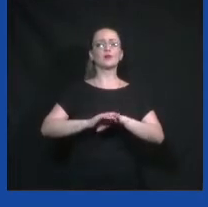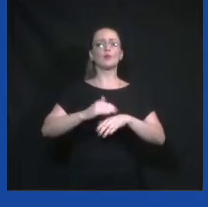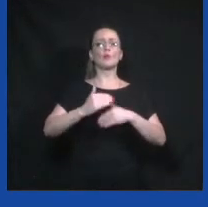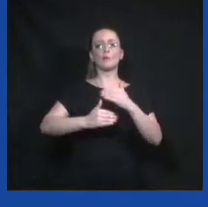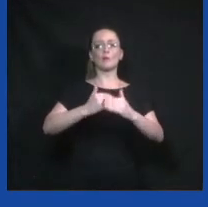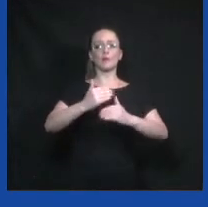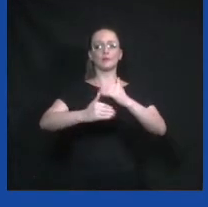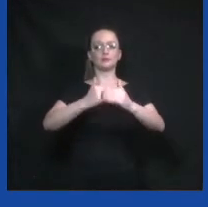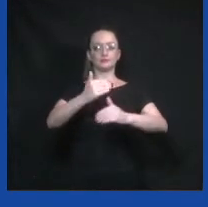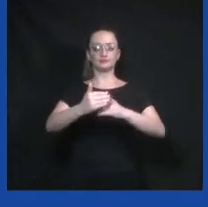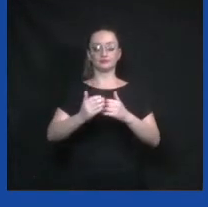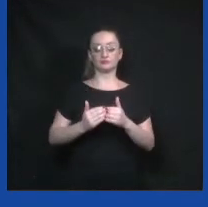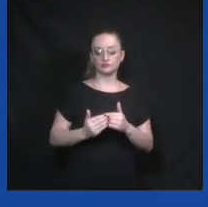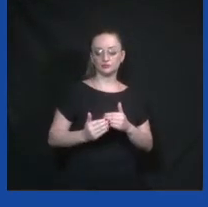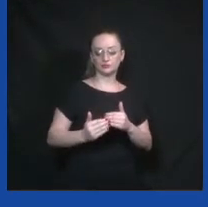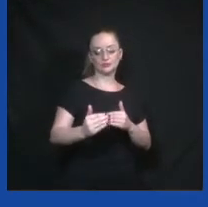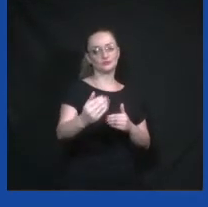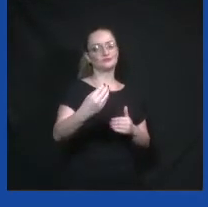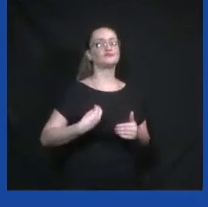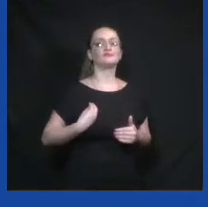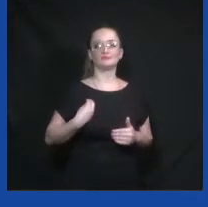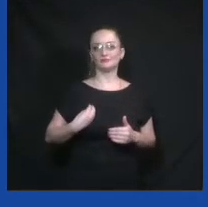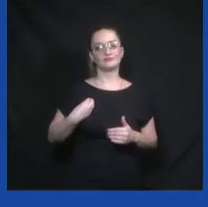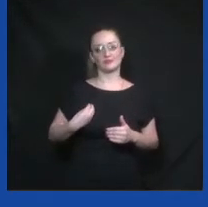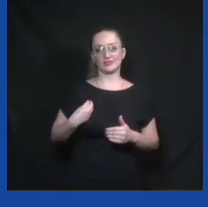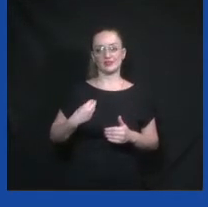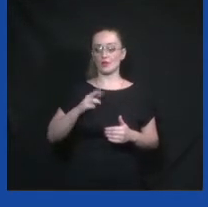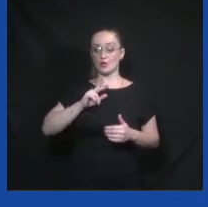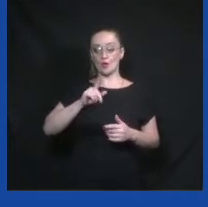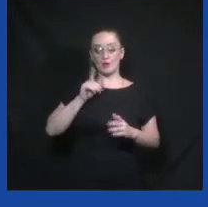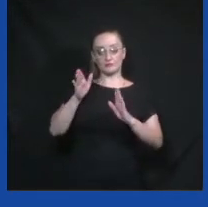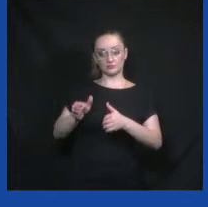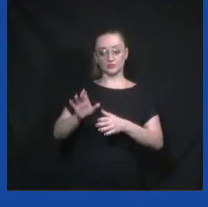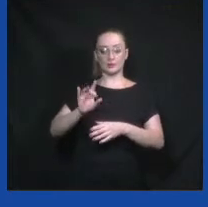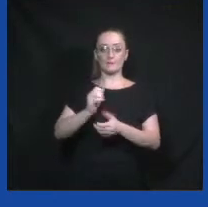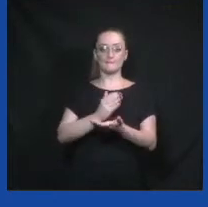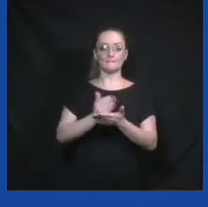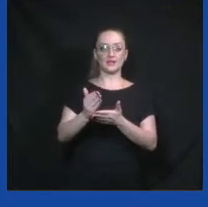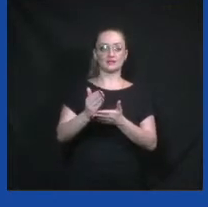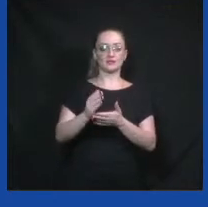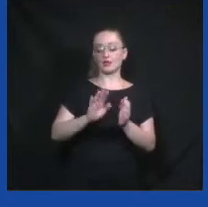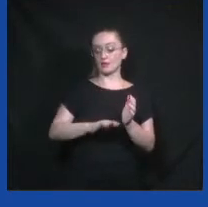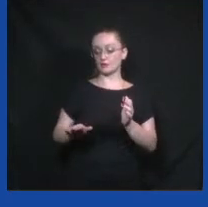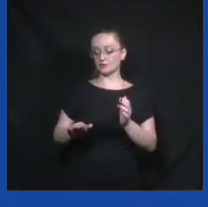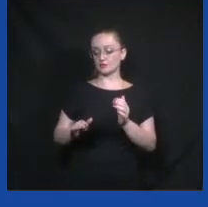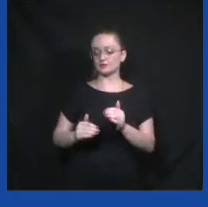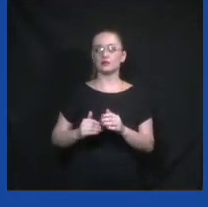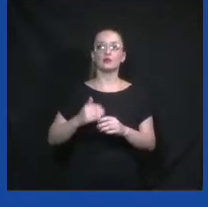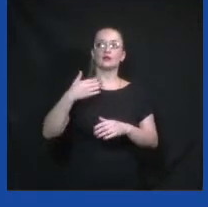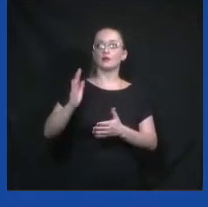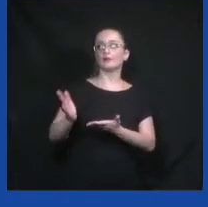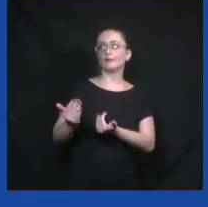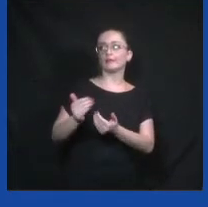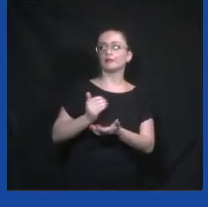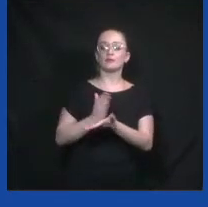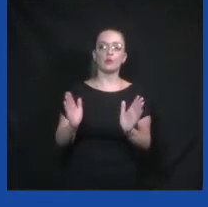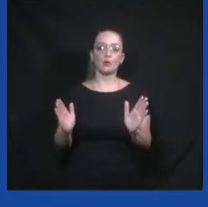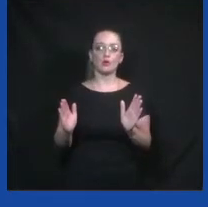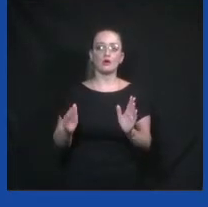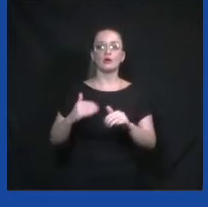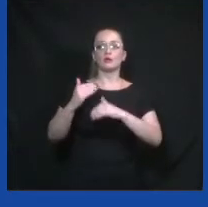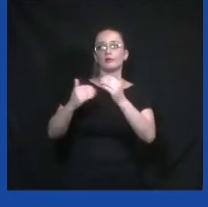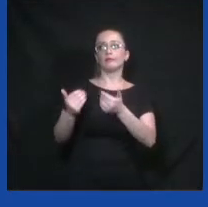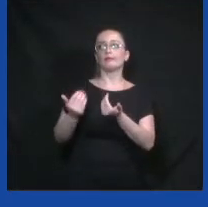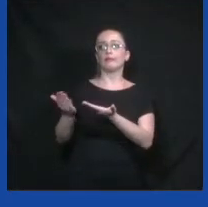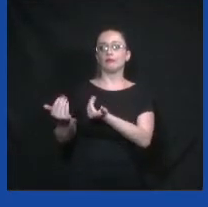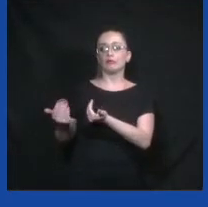acontecer ao longo da vida. Não dá para a gente deixar passar a infância, deixar passar a adolescência, deixar passar a